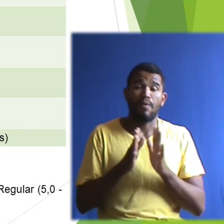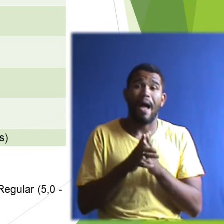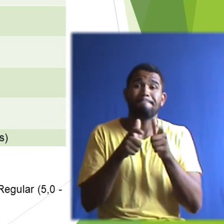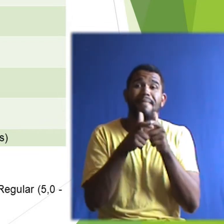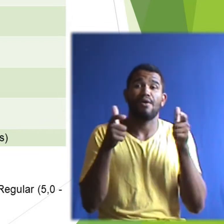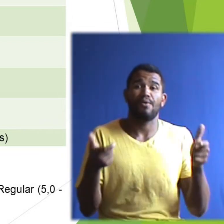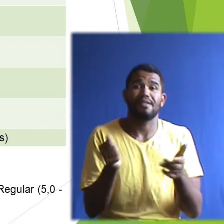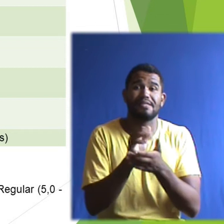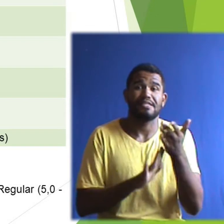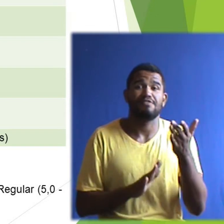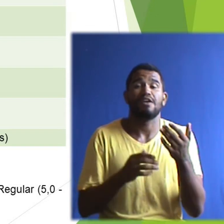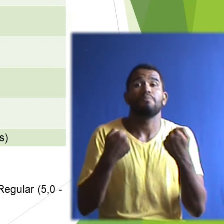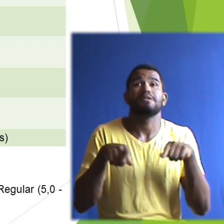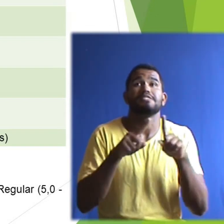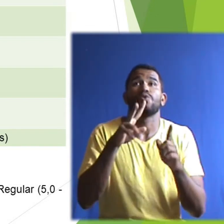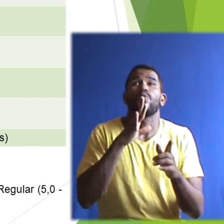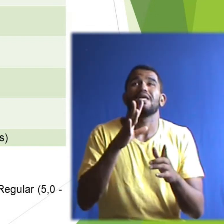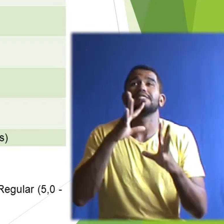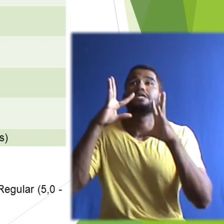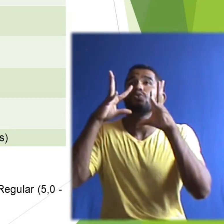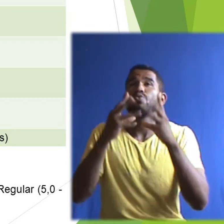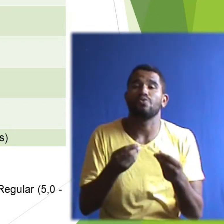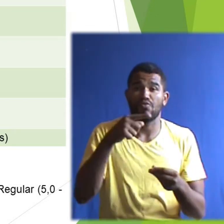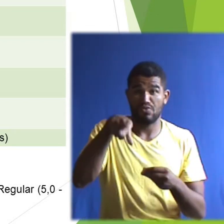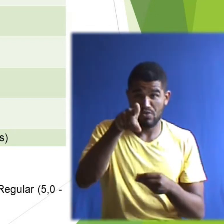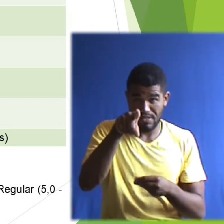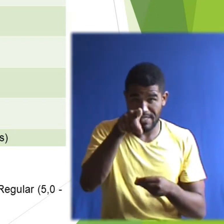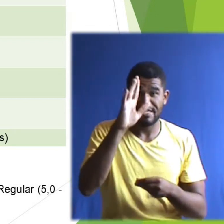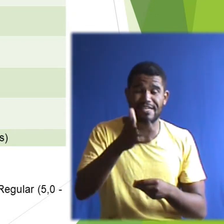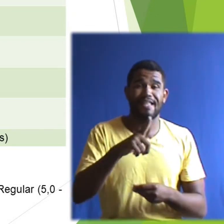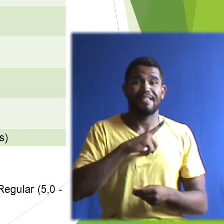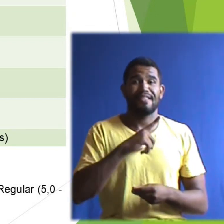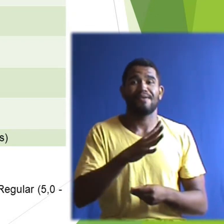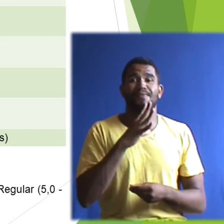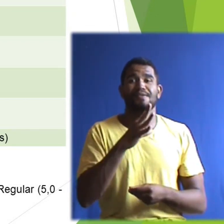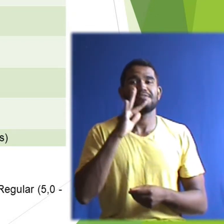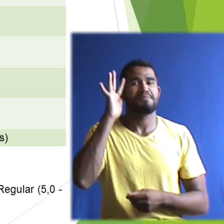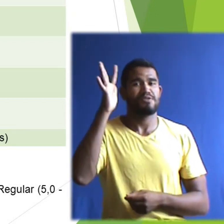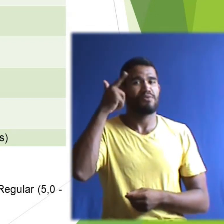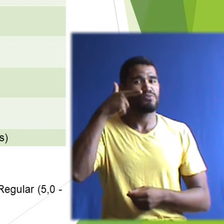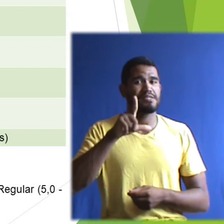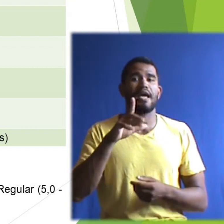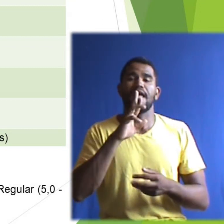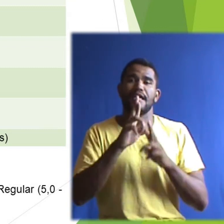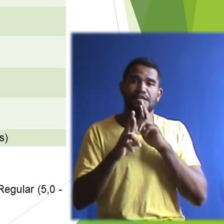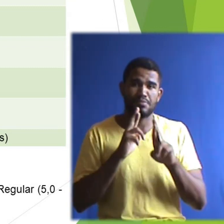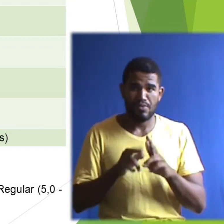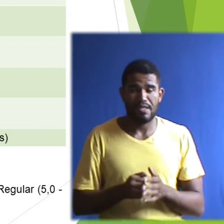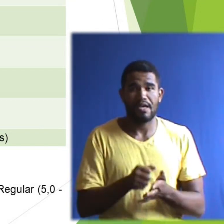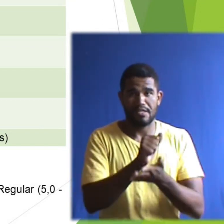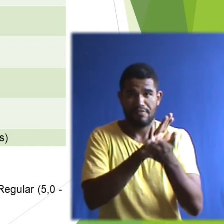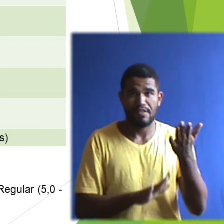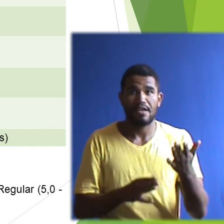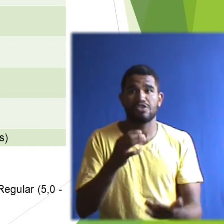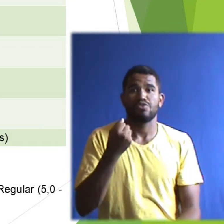dessas questões, e só lançaria lá no nosso formulário que você fez a leitura e você já ganharia um ponto. A atividade